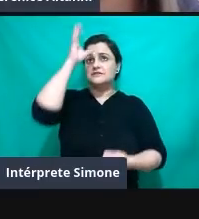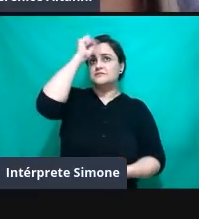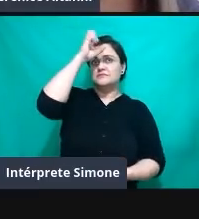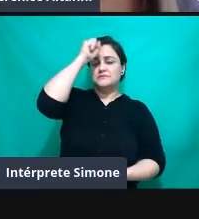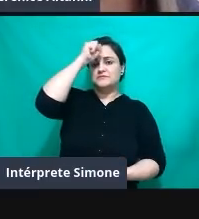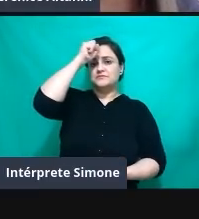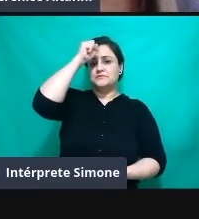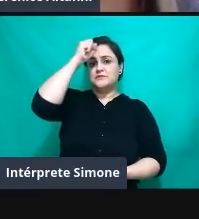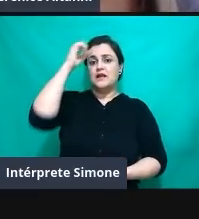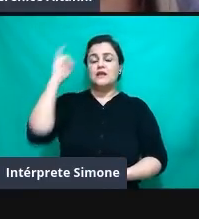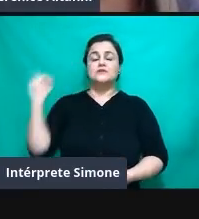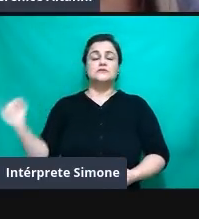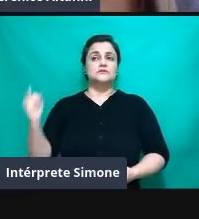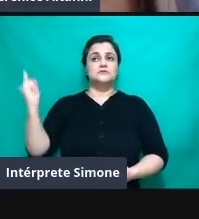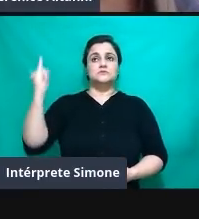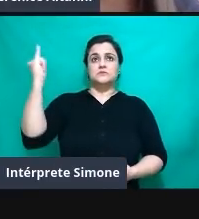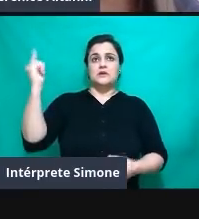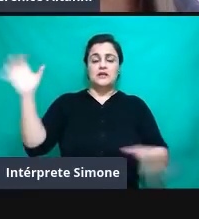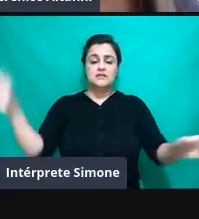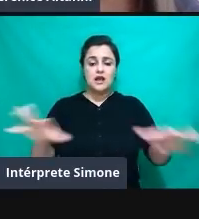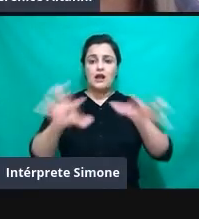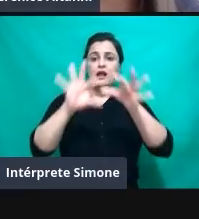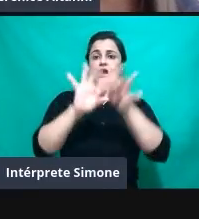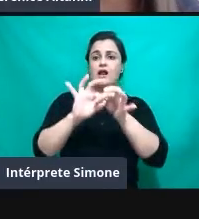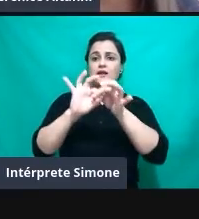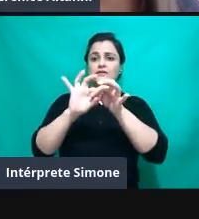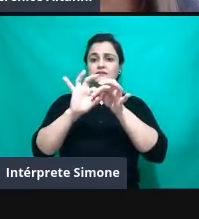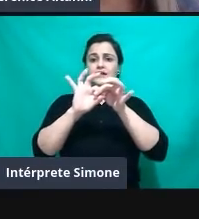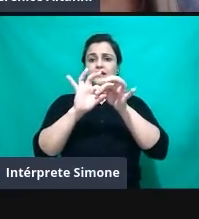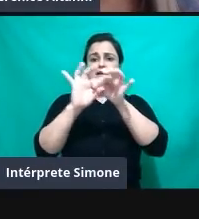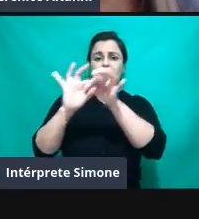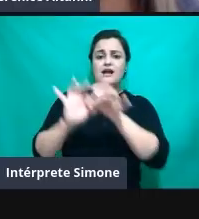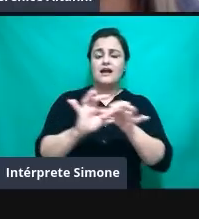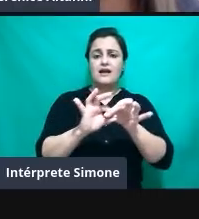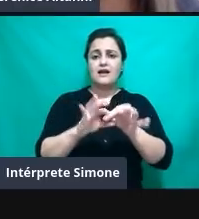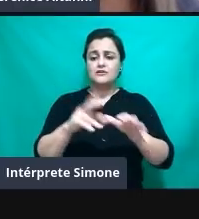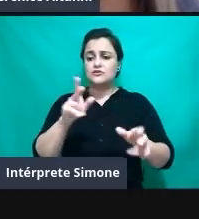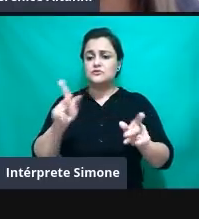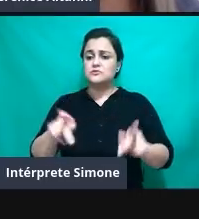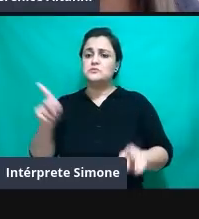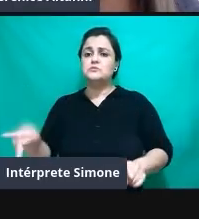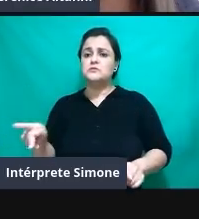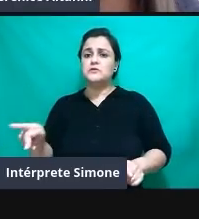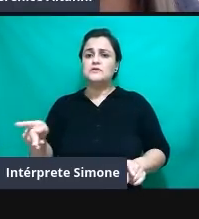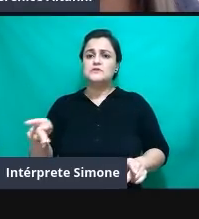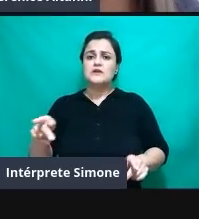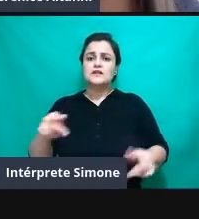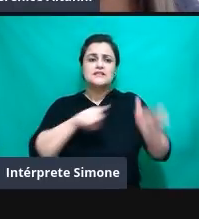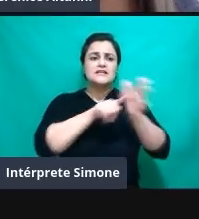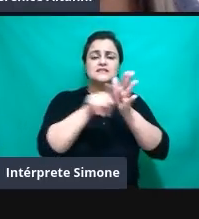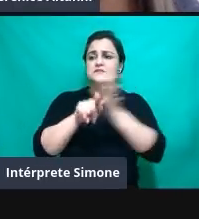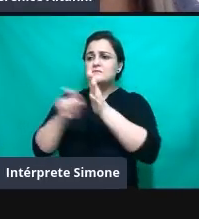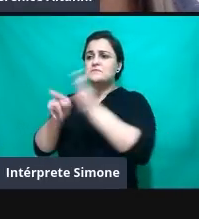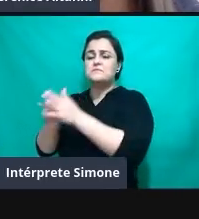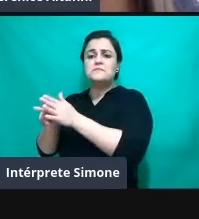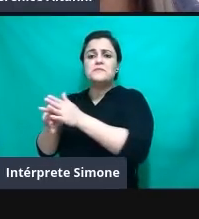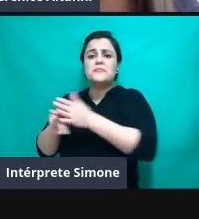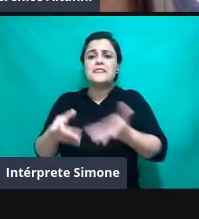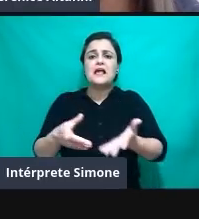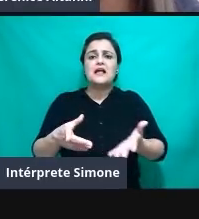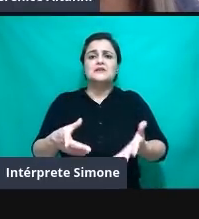interagem simultânea e profundamente com os formais e questionam a rigidez dos planejamentos pedagógicos